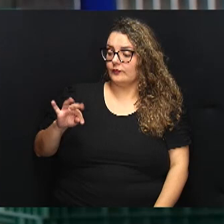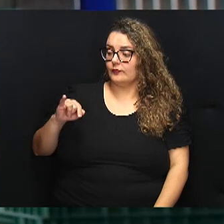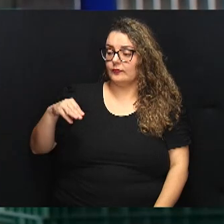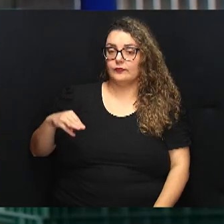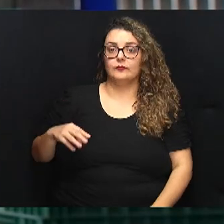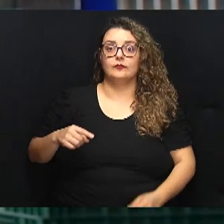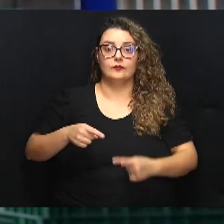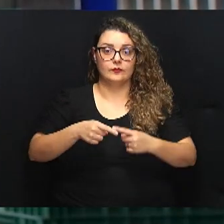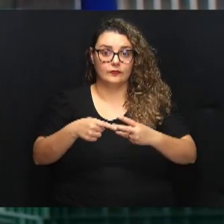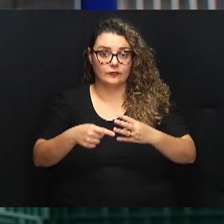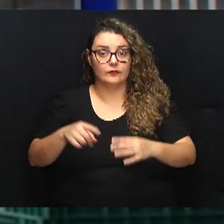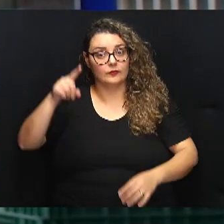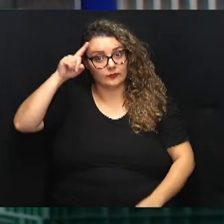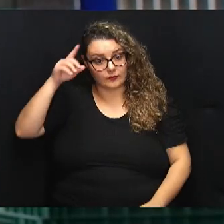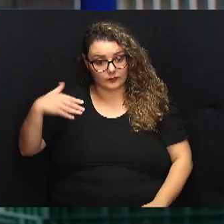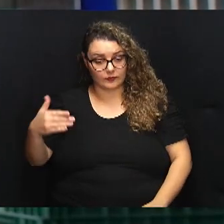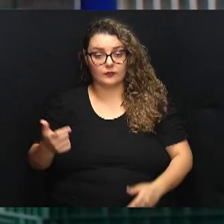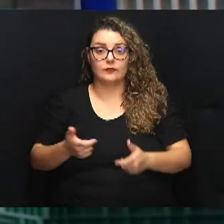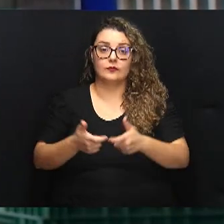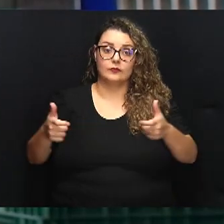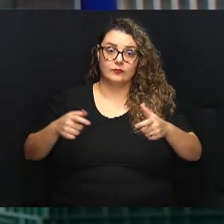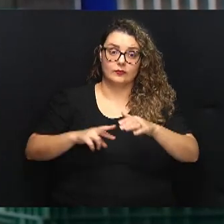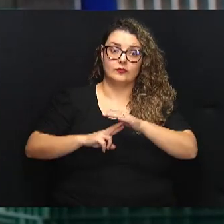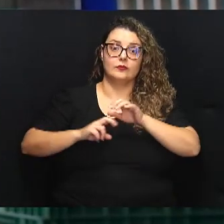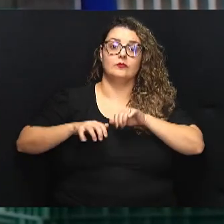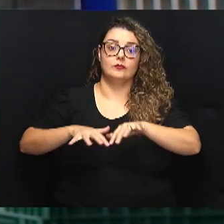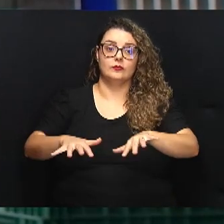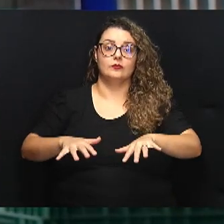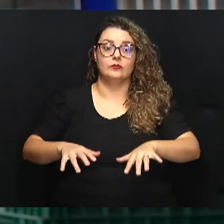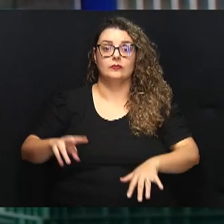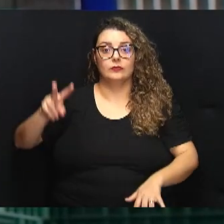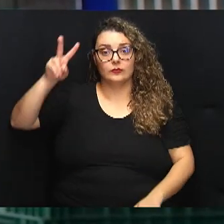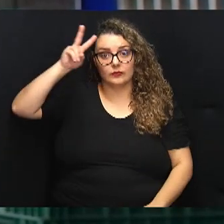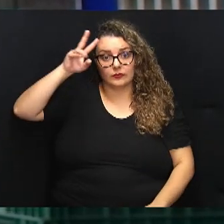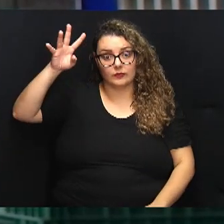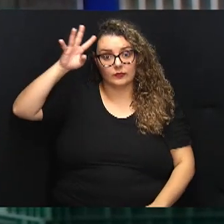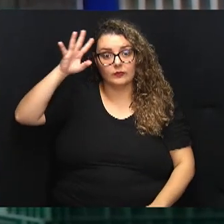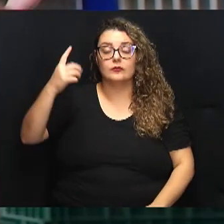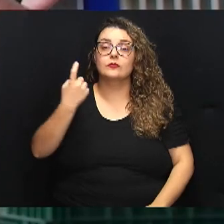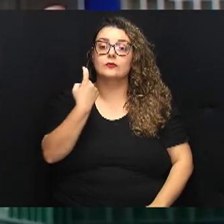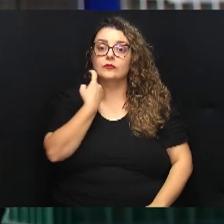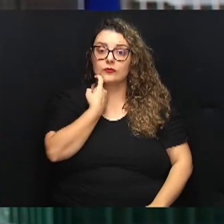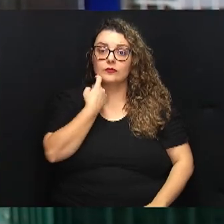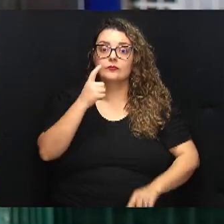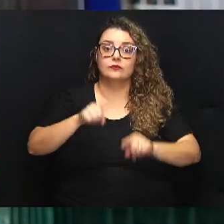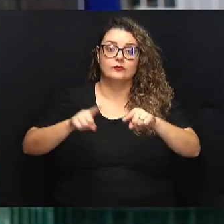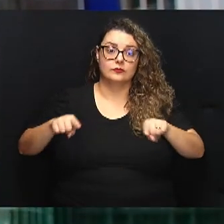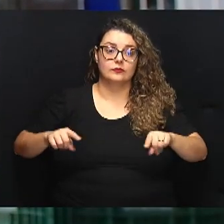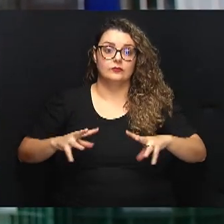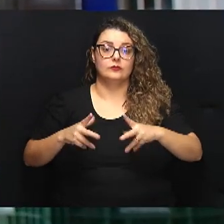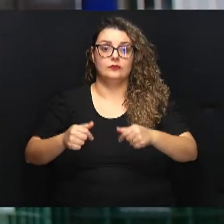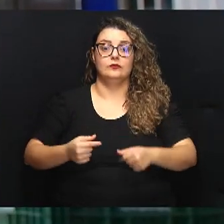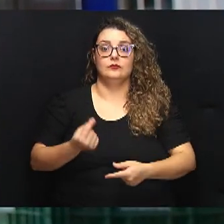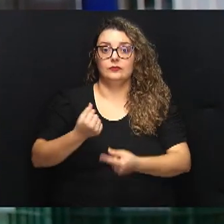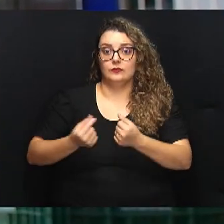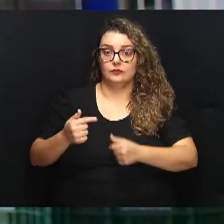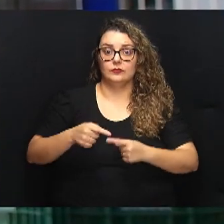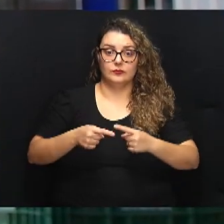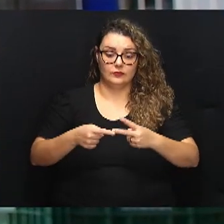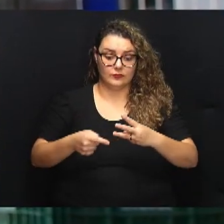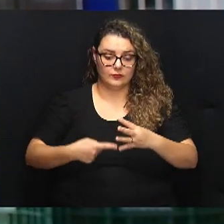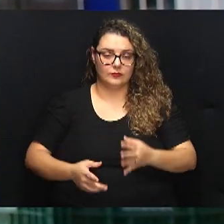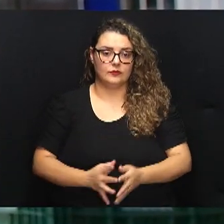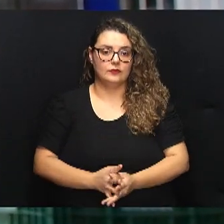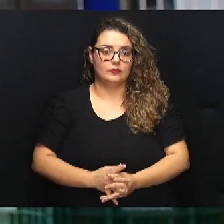diário das feiras maior, que é publicado segunda, quarta e sexta-feira, com variação de todos os preços durante a semana.